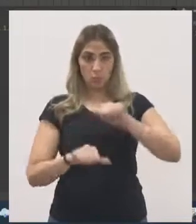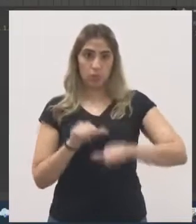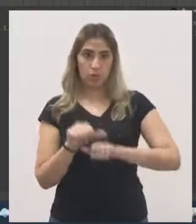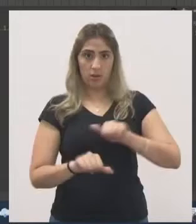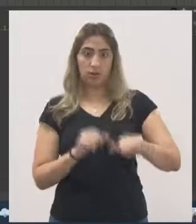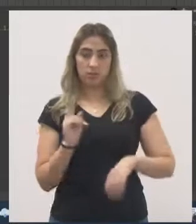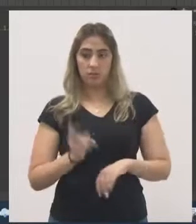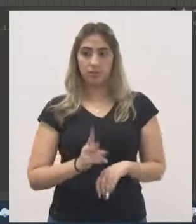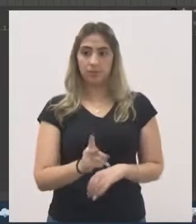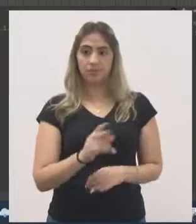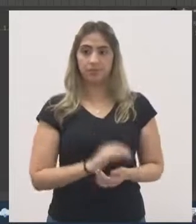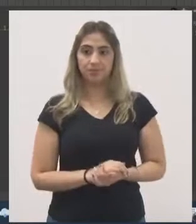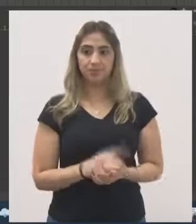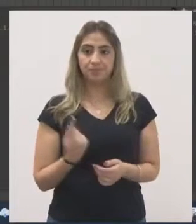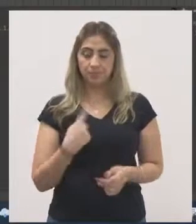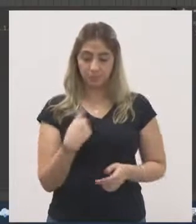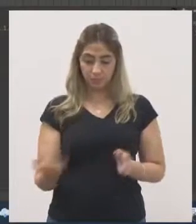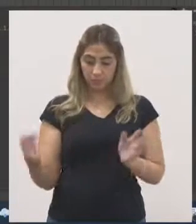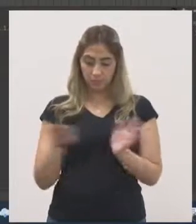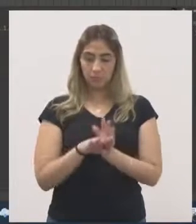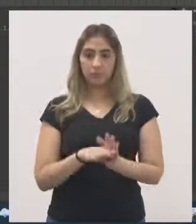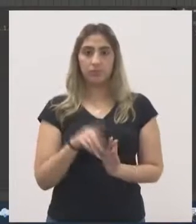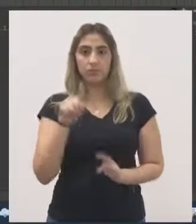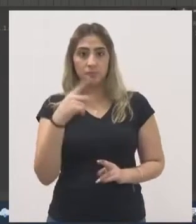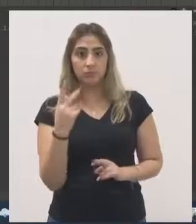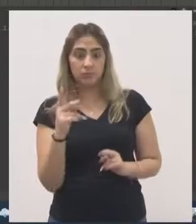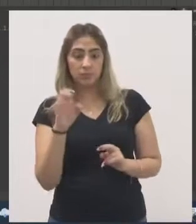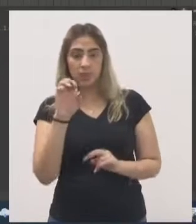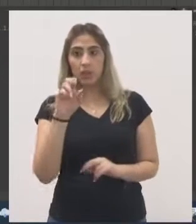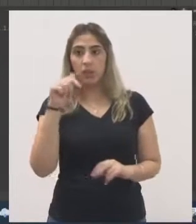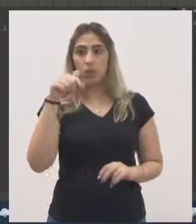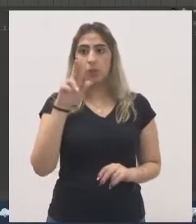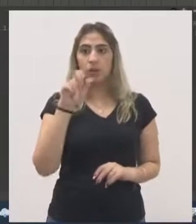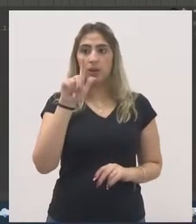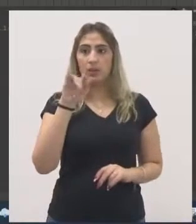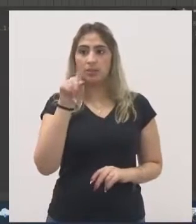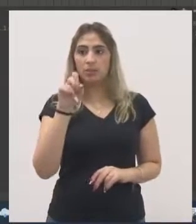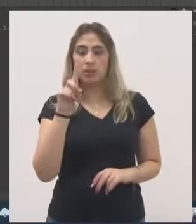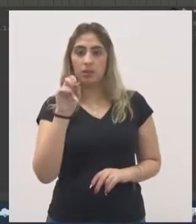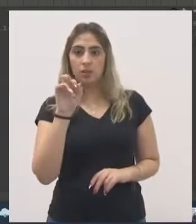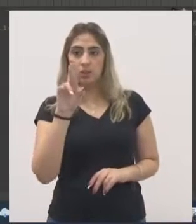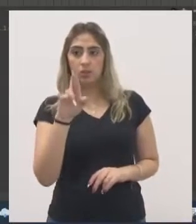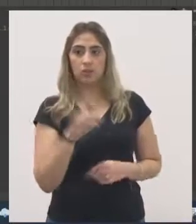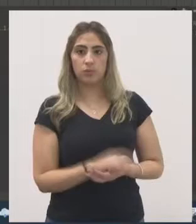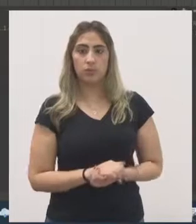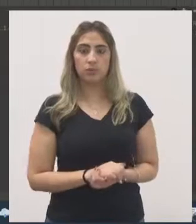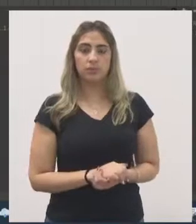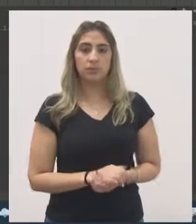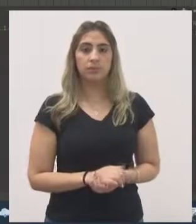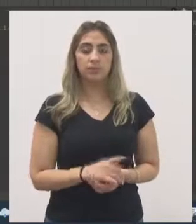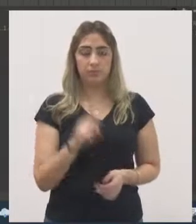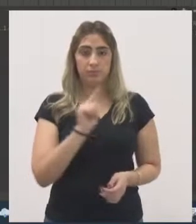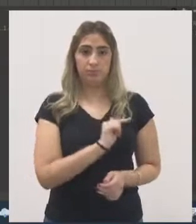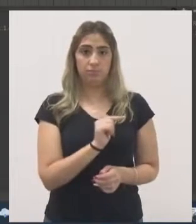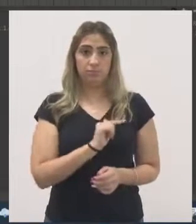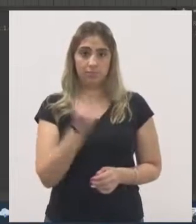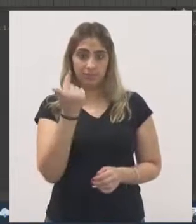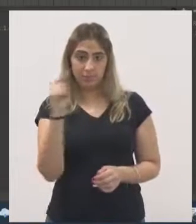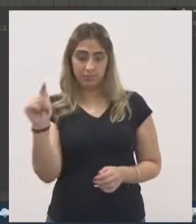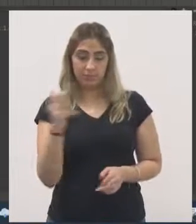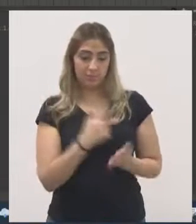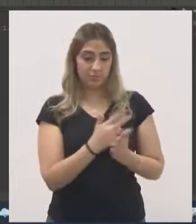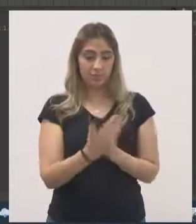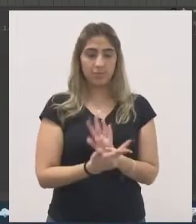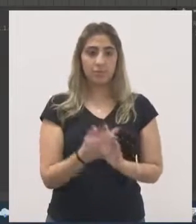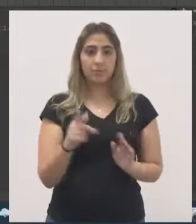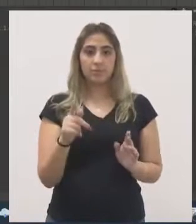Então, vocês vão vir aqui, ó, equalizador, tá vendo? E aí vocês têm outros inúmeros efeitos que